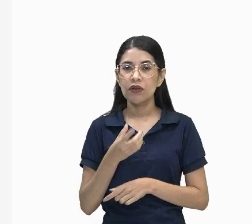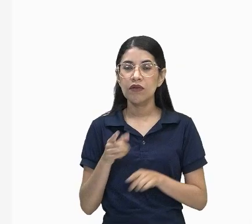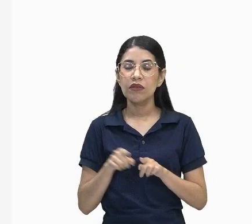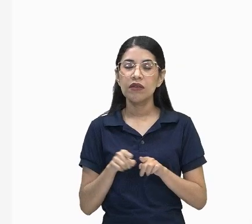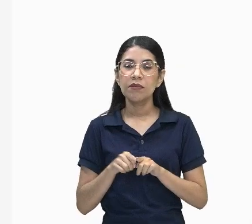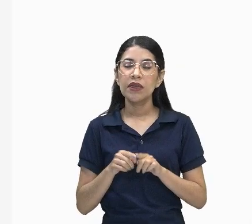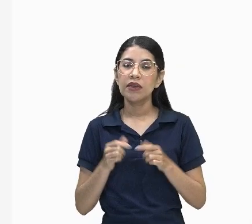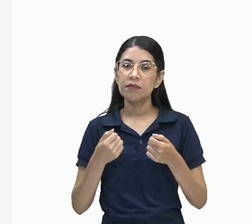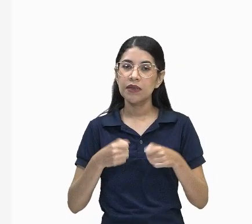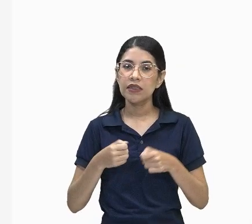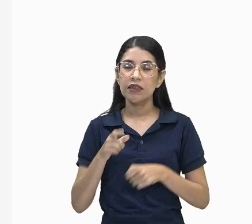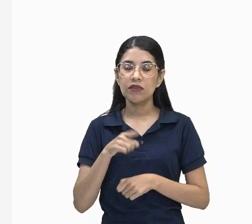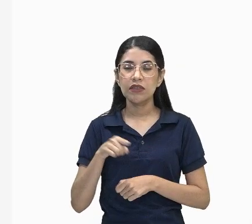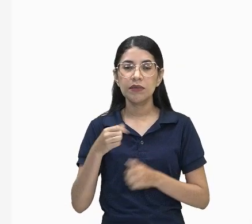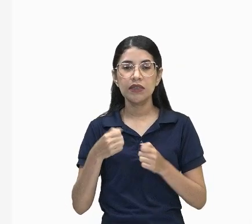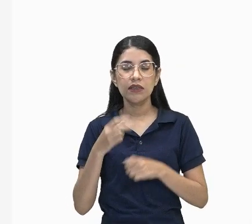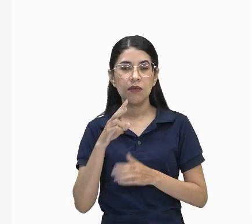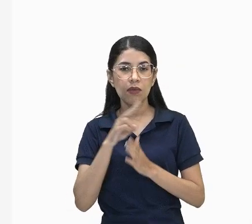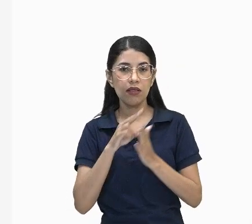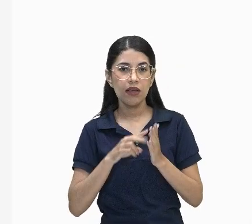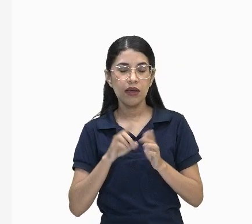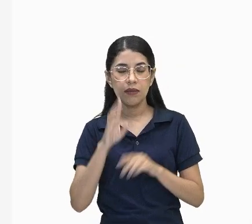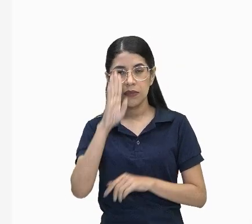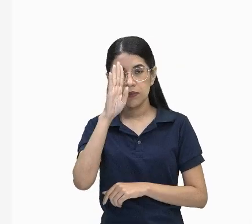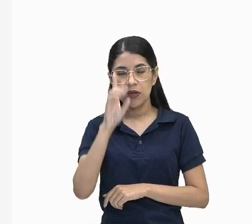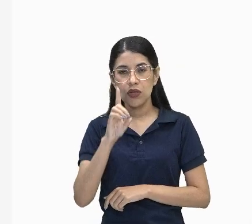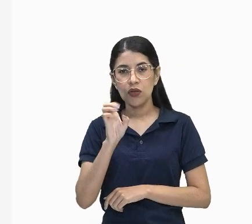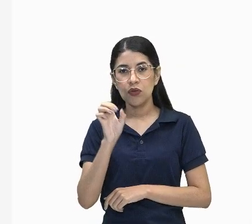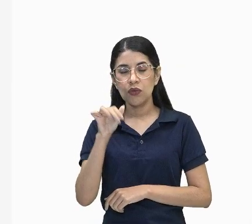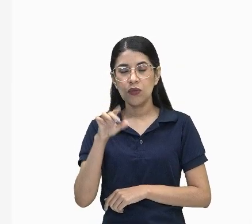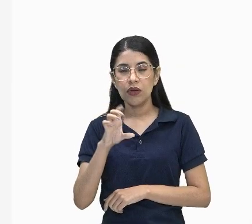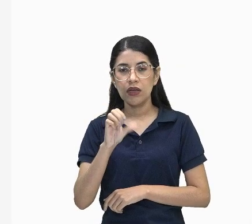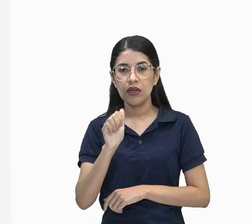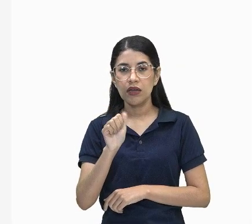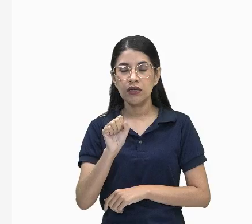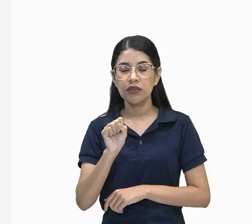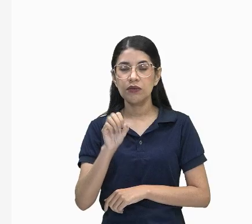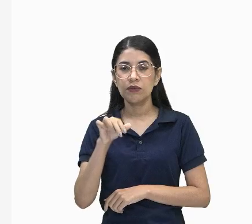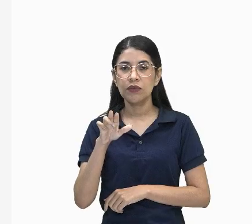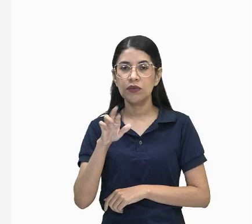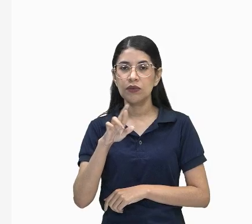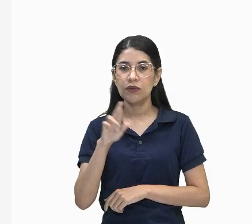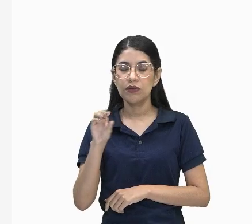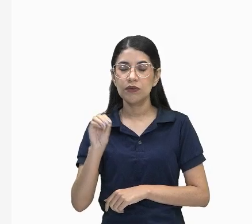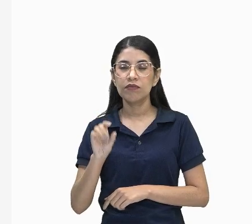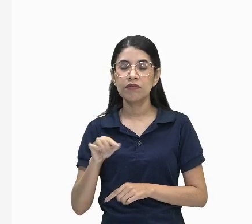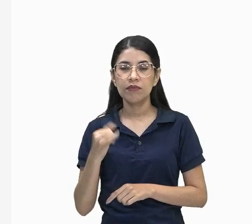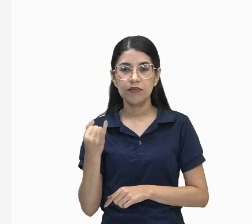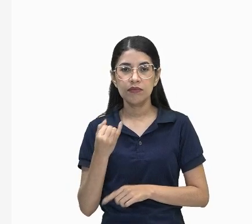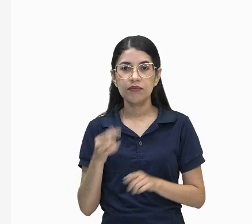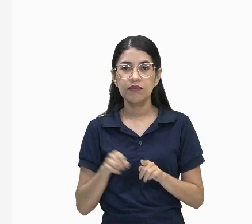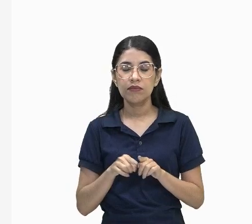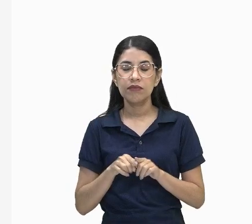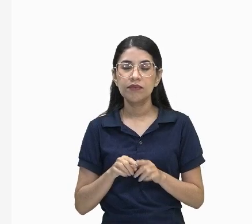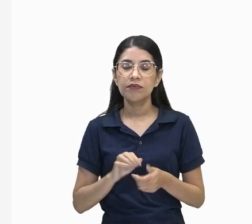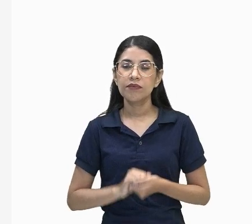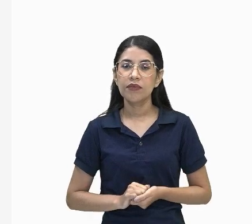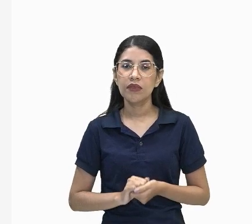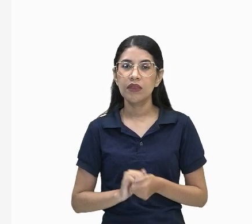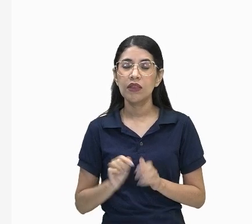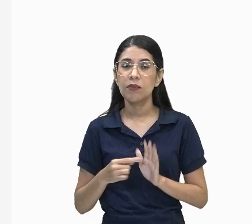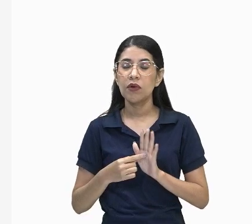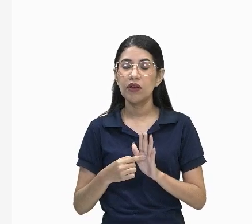você ler, né? Especialmente Dom Casmurro, né? É importantíssimo. Ao mostrar a